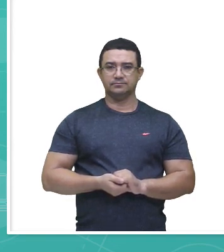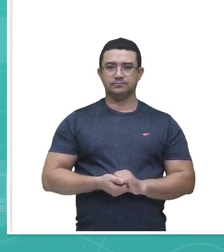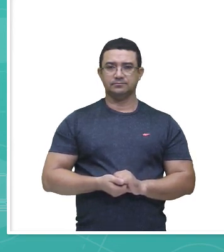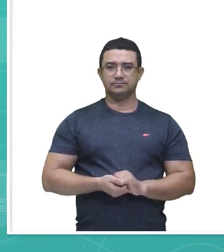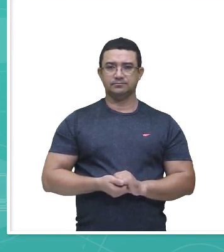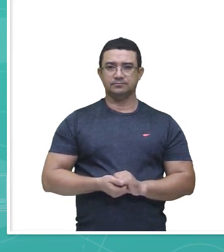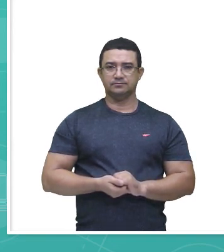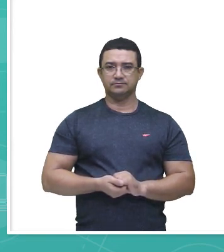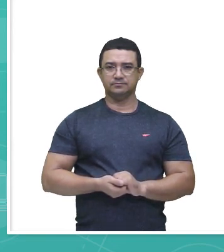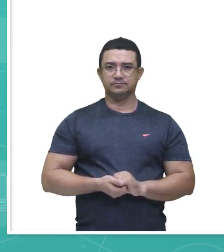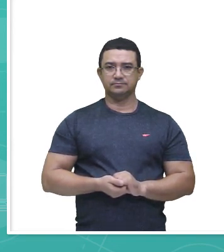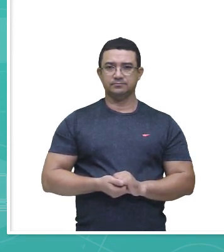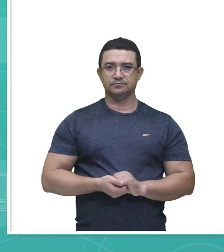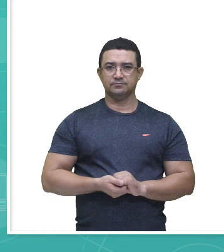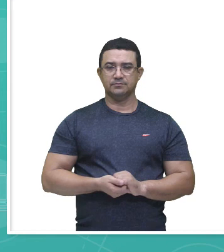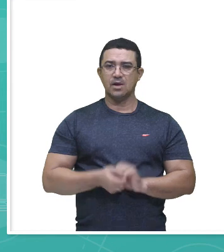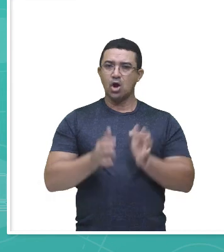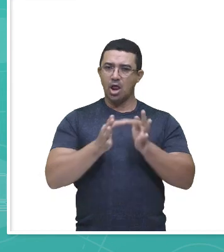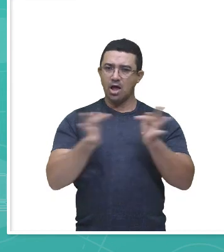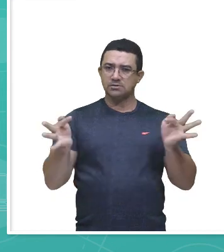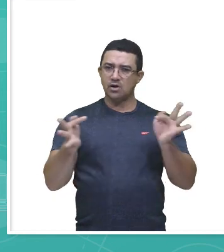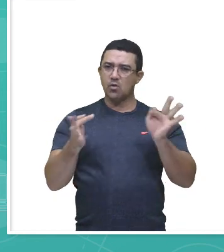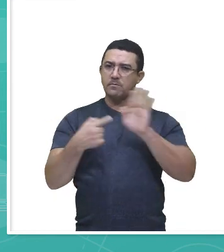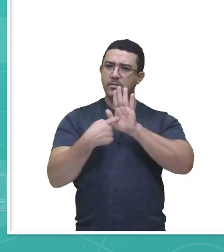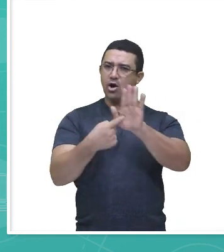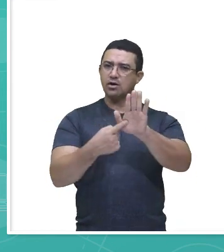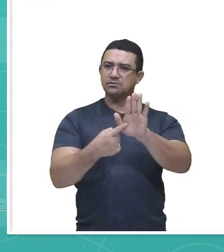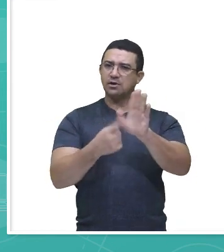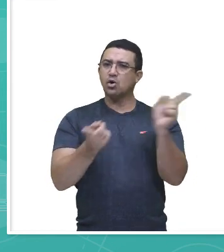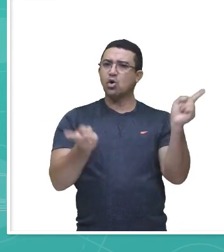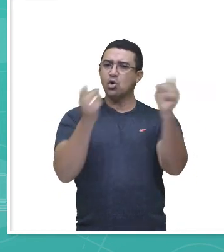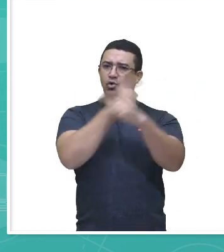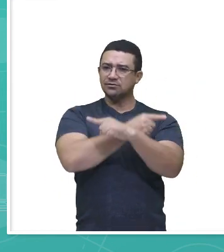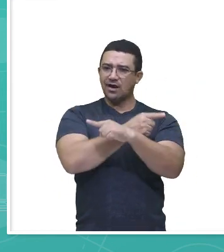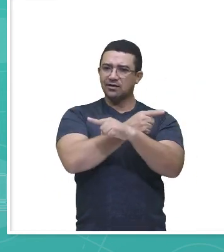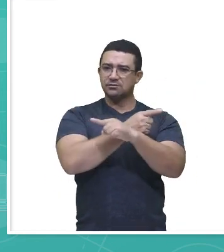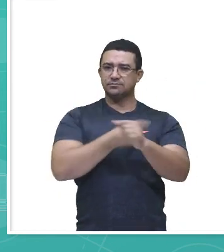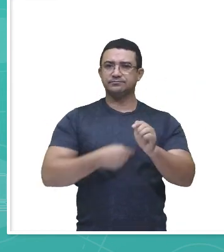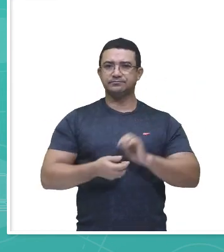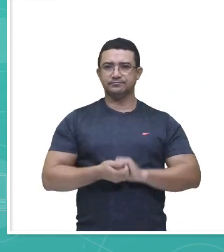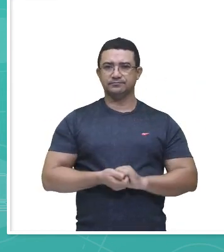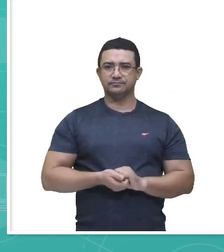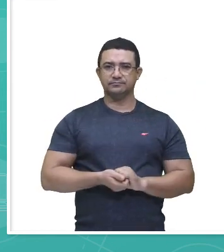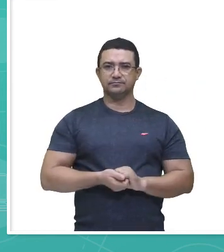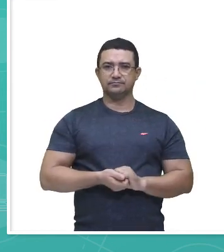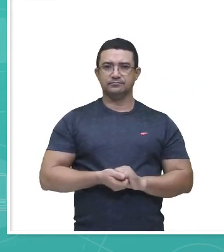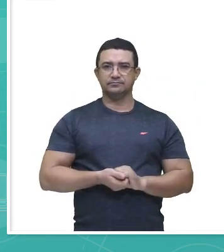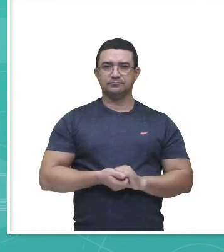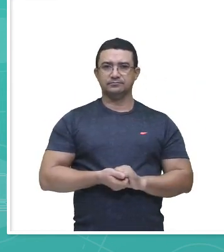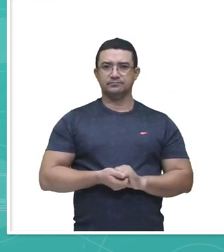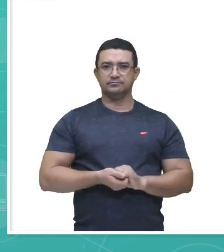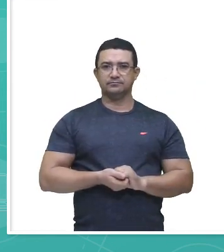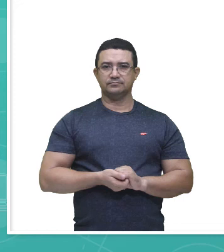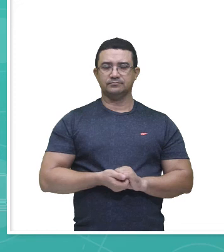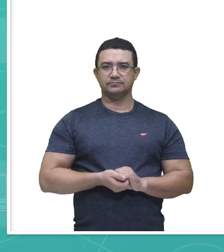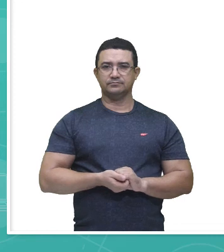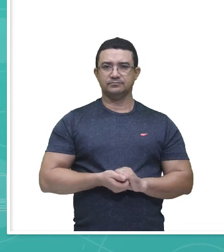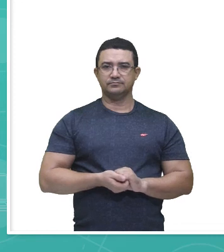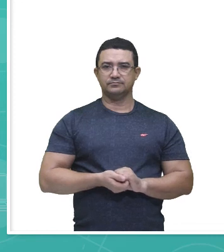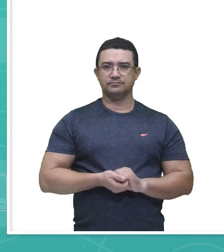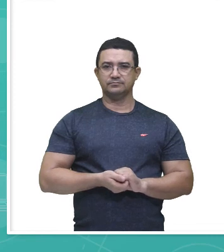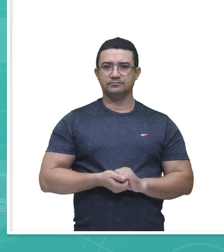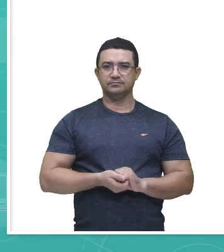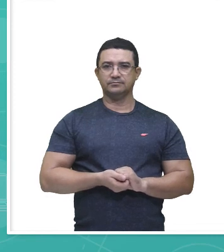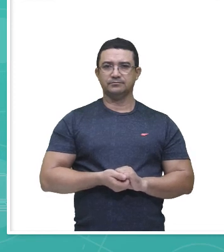passear. A oração que indica contraste, contradição. Qual foi que você